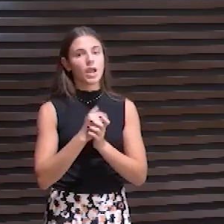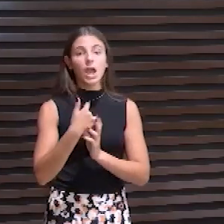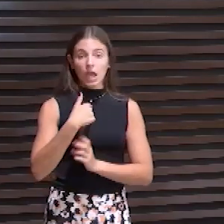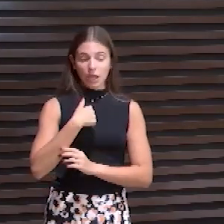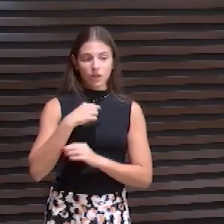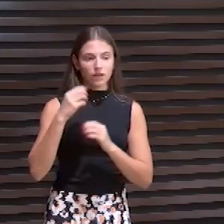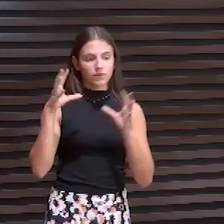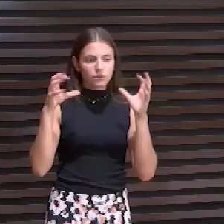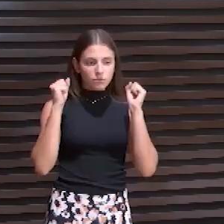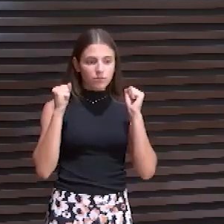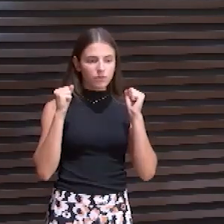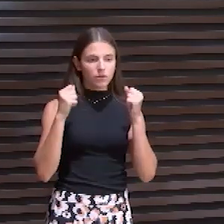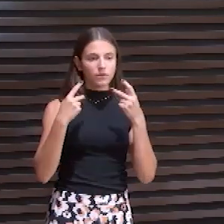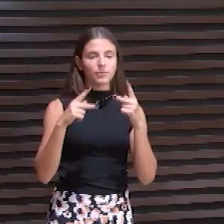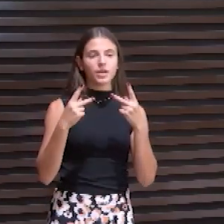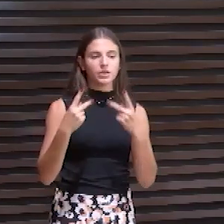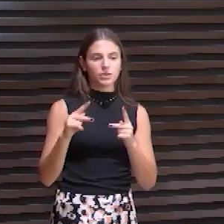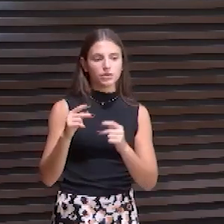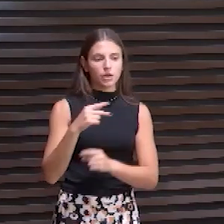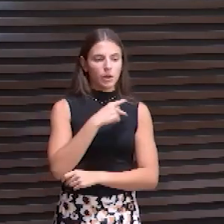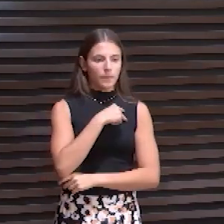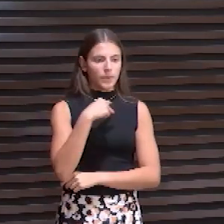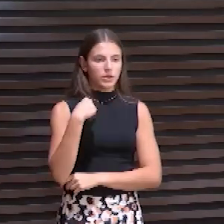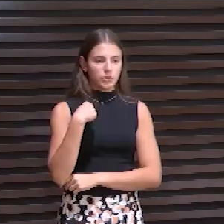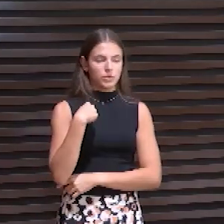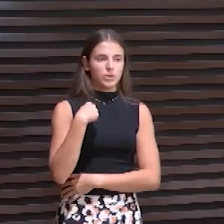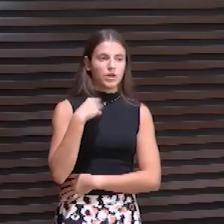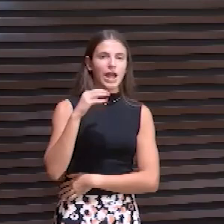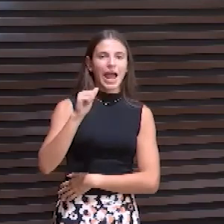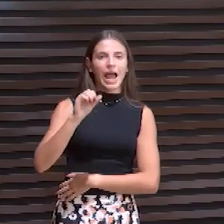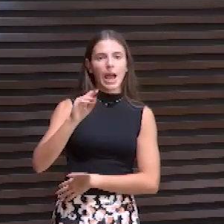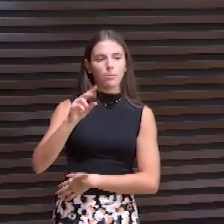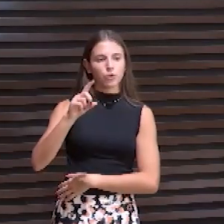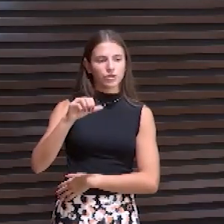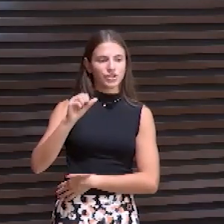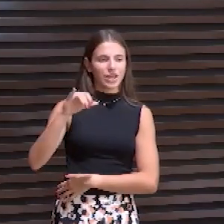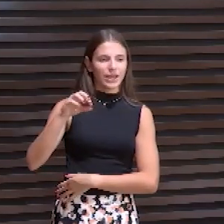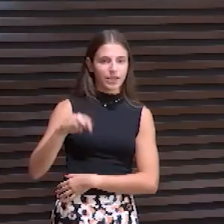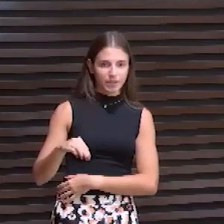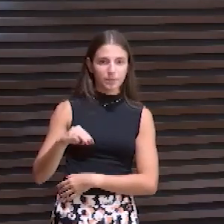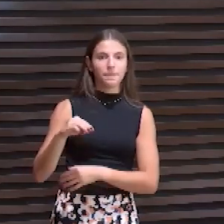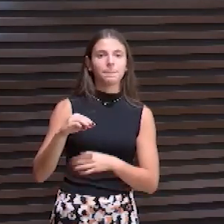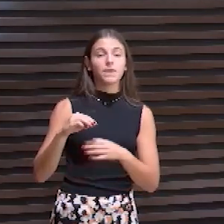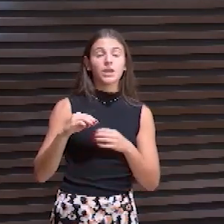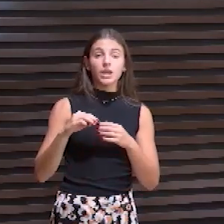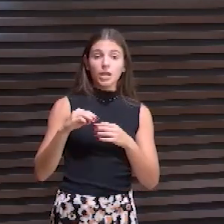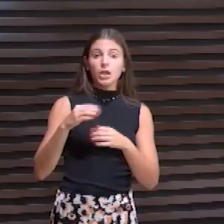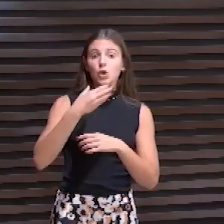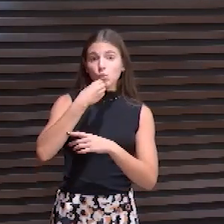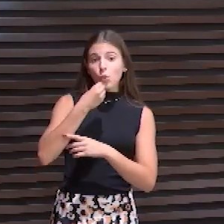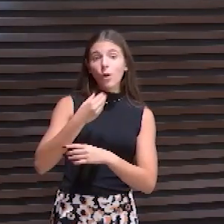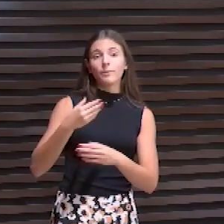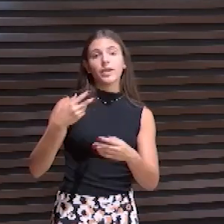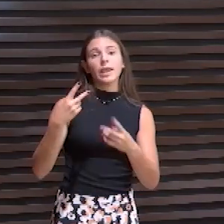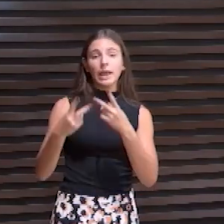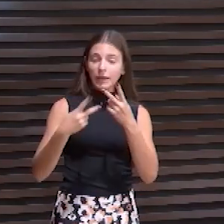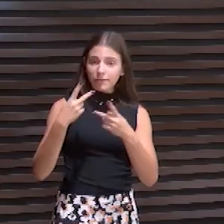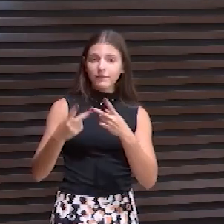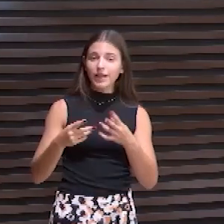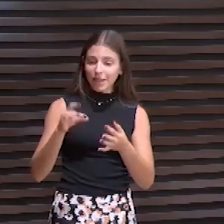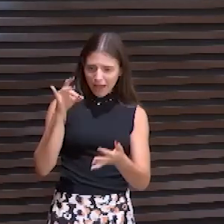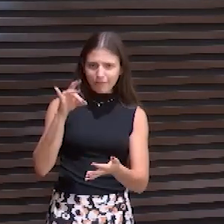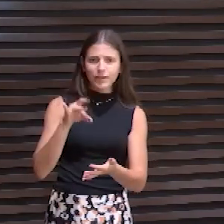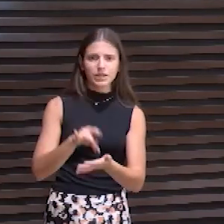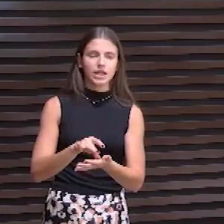Antônio Buchaim, ministro, salva-te a ti mesmo. E ele fala a verdade para aqueles ministros religiosos.